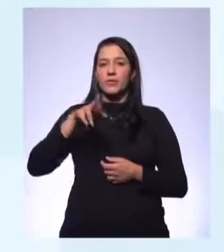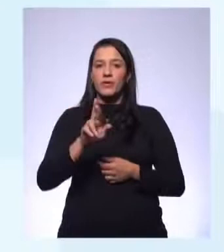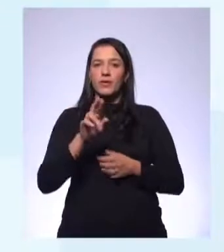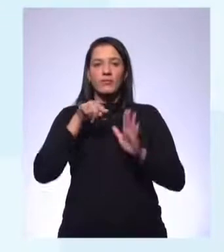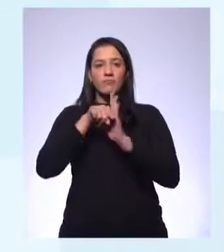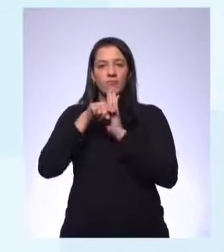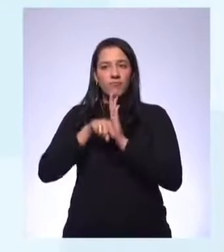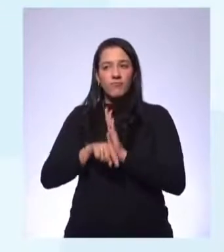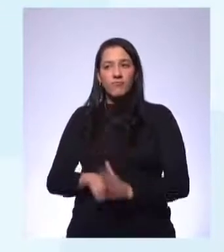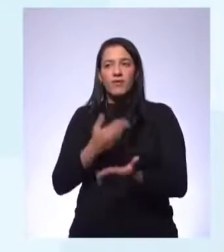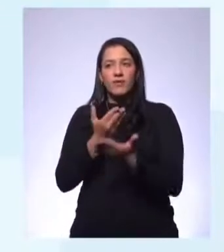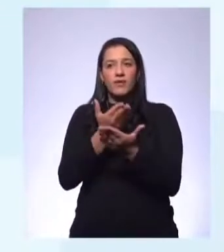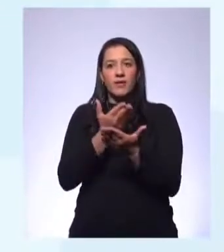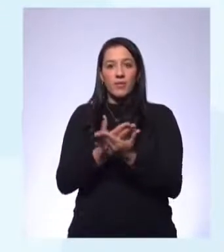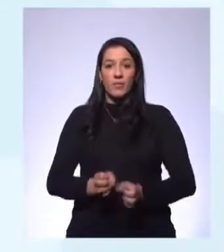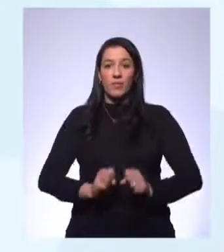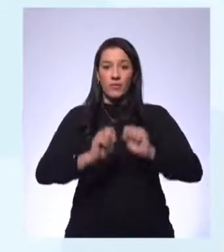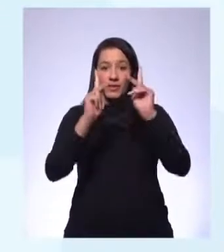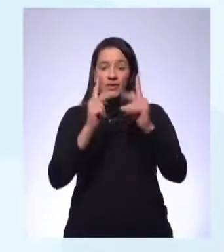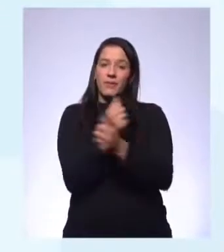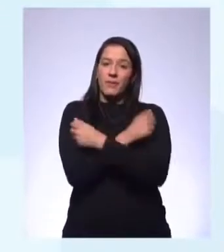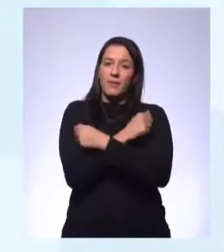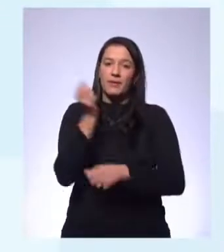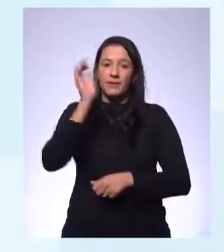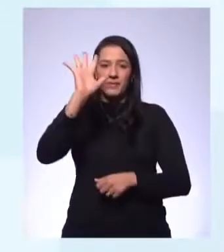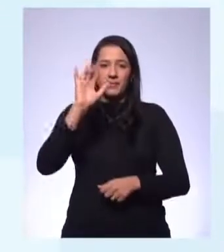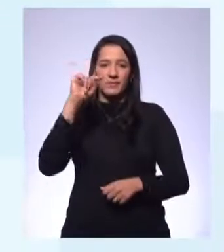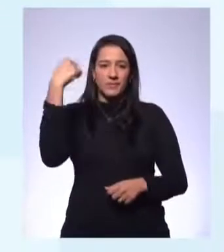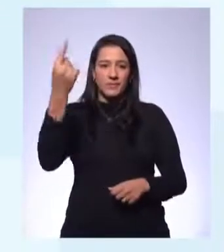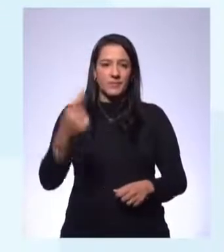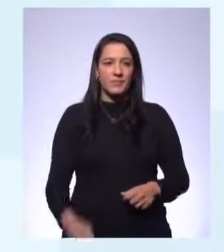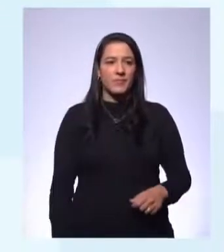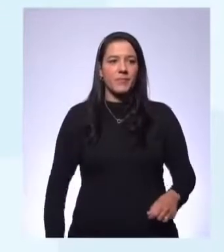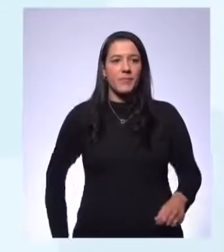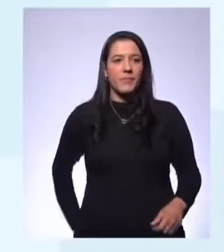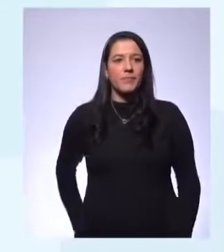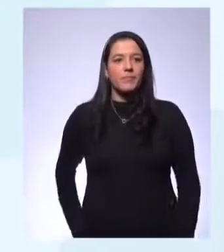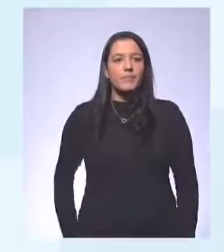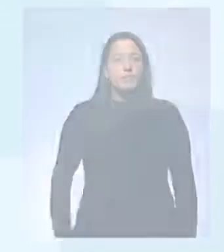você avaliar a nossa aula, tá ok? Um abraço e até a semana que vem.